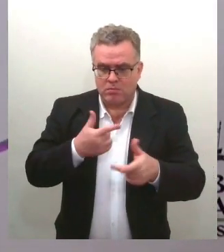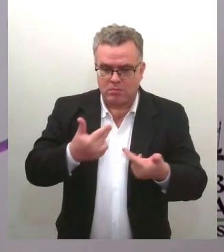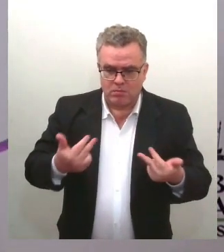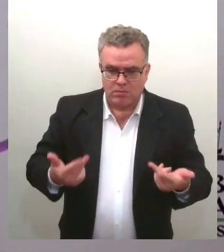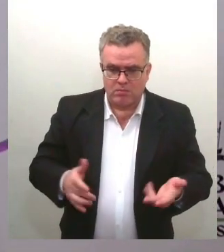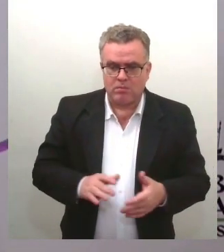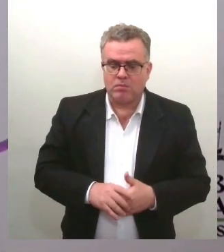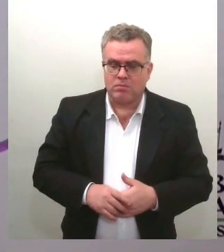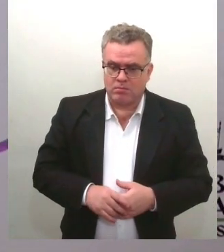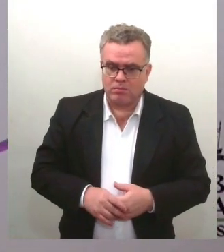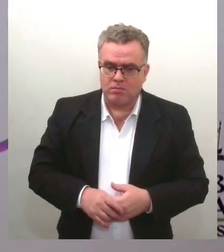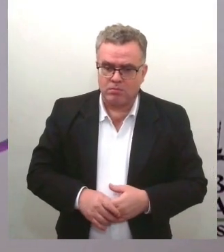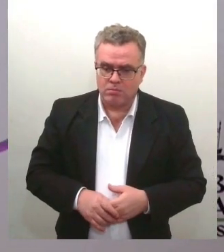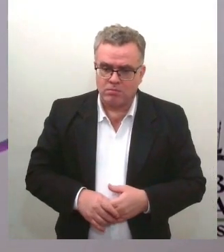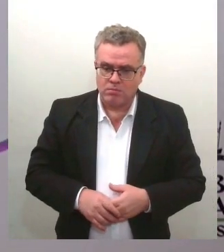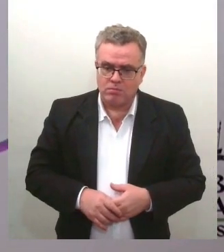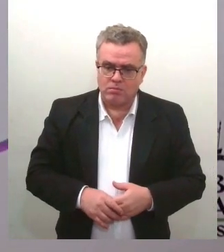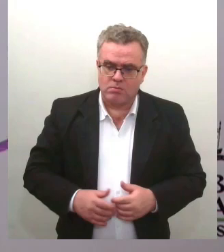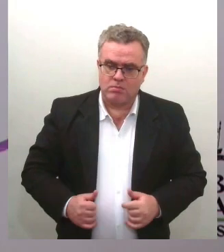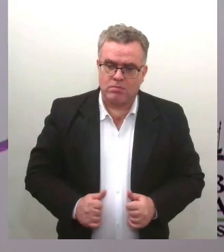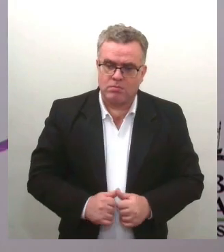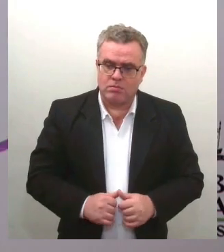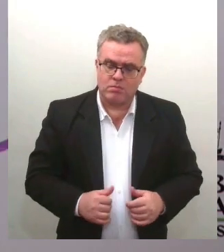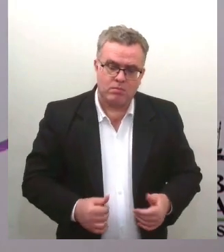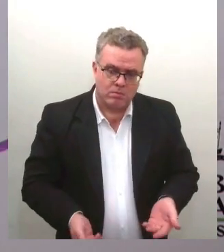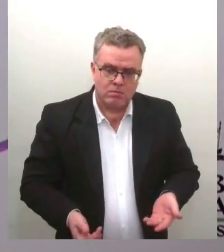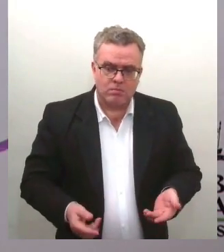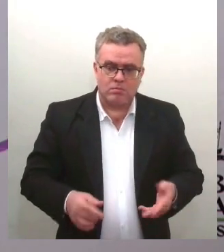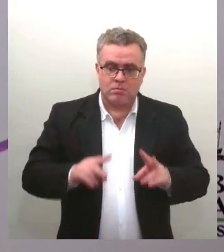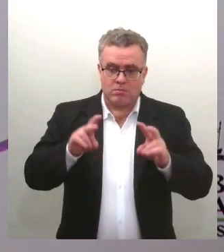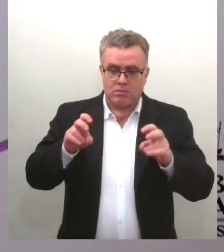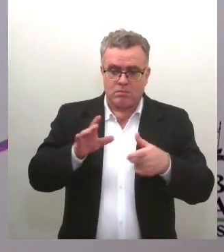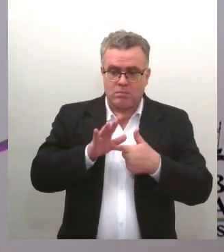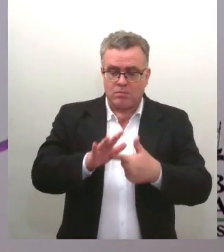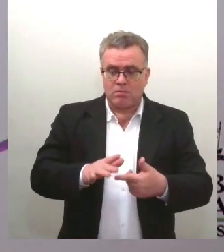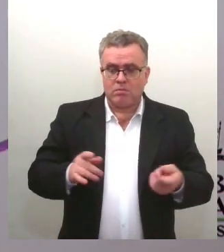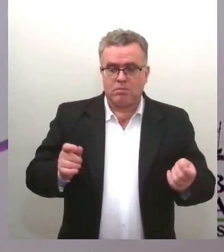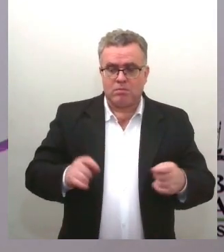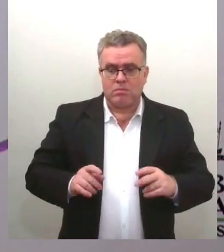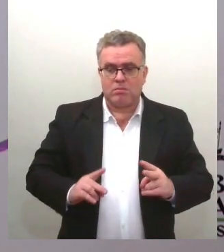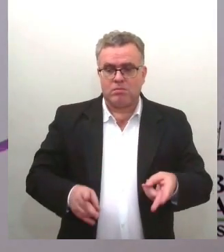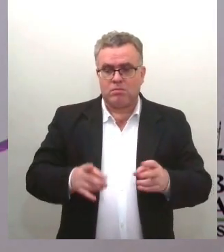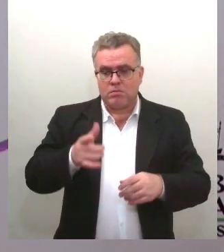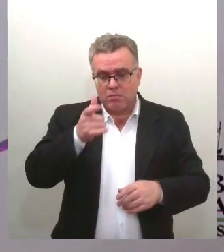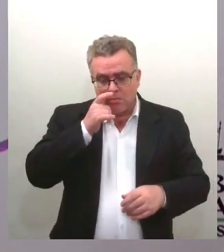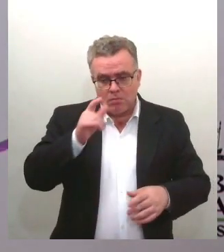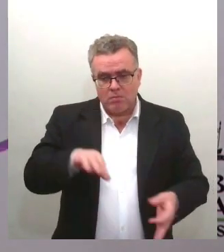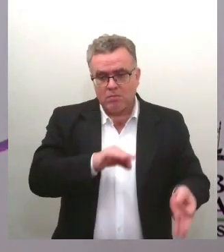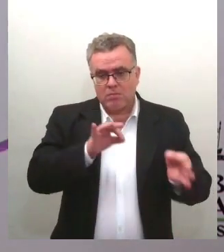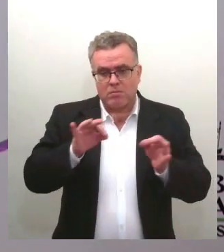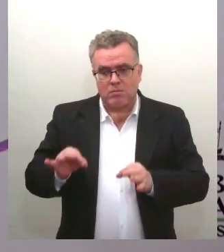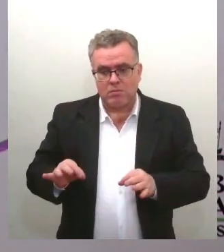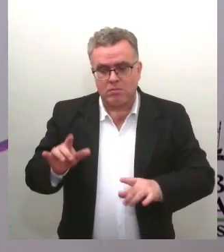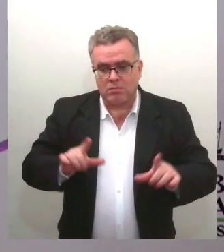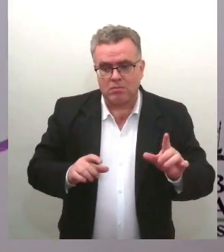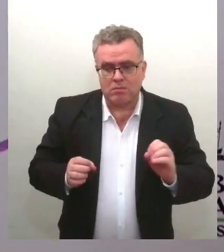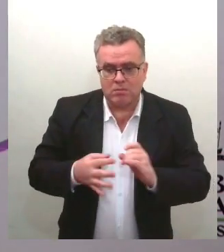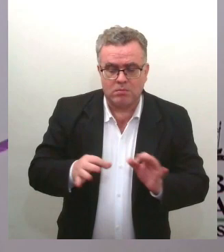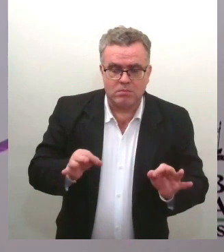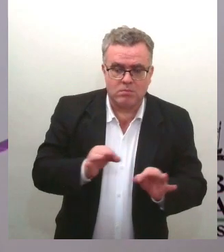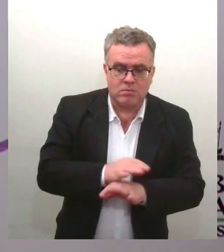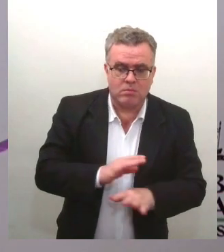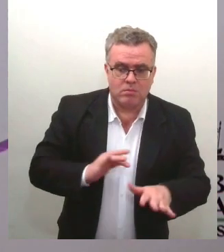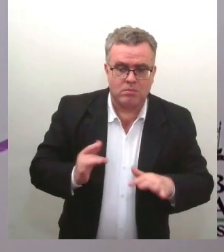E com esta matéria, eu peço a você a continuar conosco, acompanhando a TV Alesse pelas redes sociais, no Face, no Instagram,